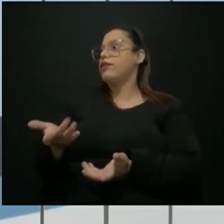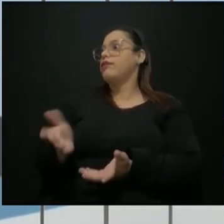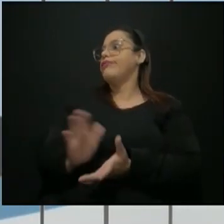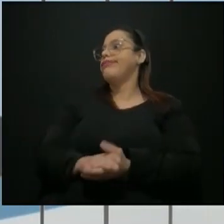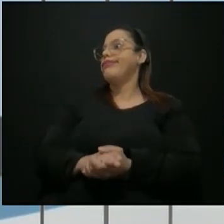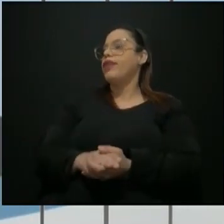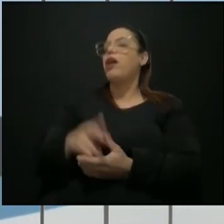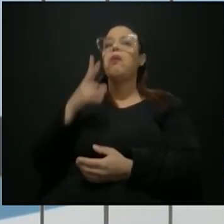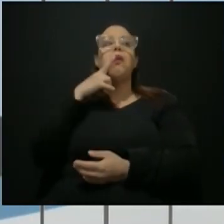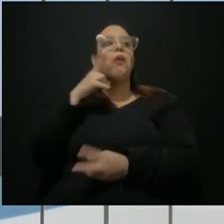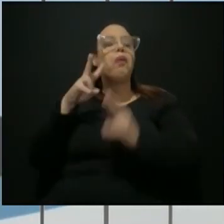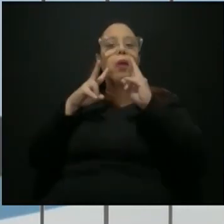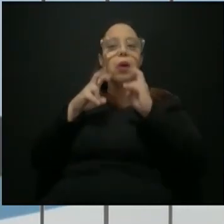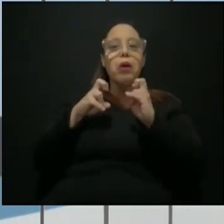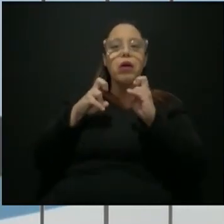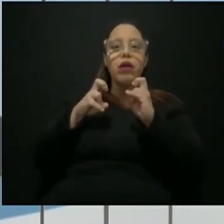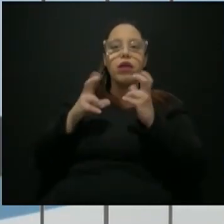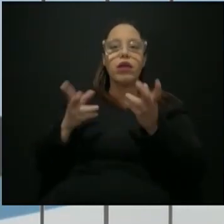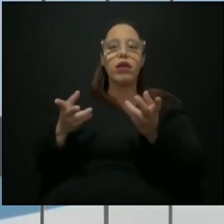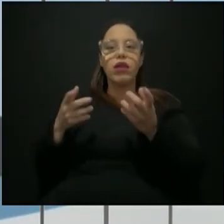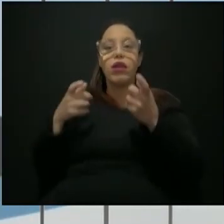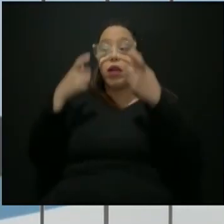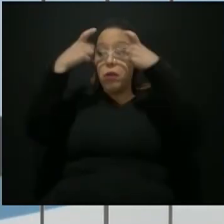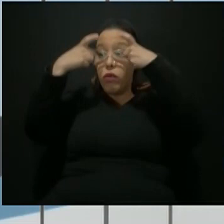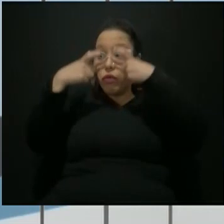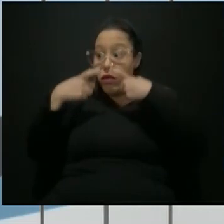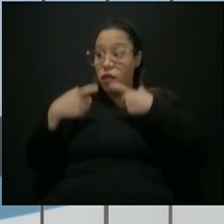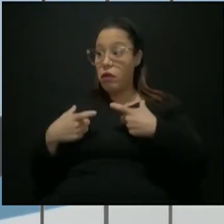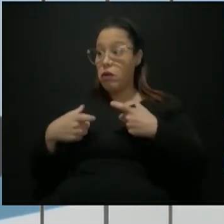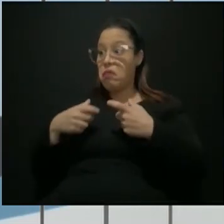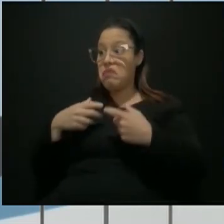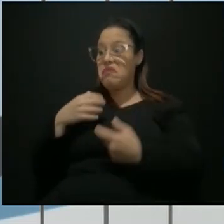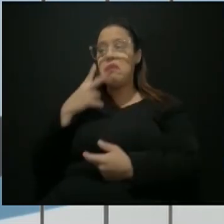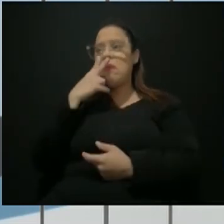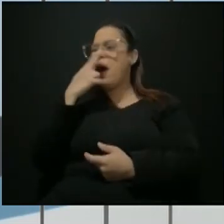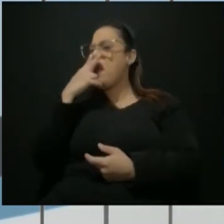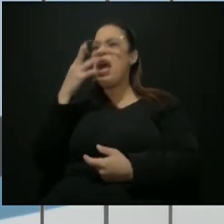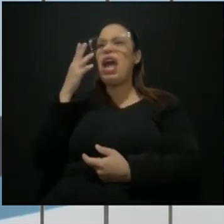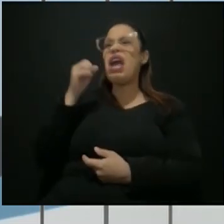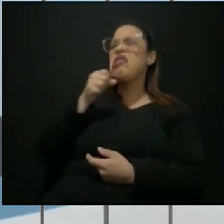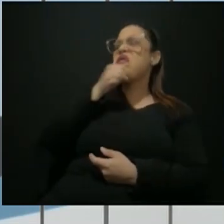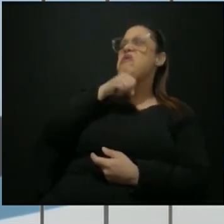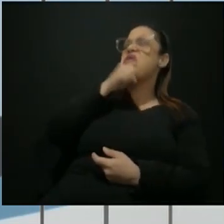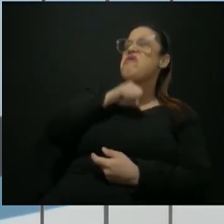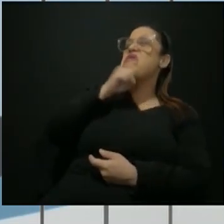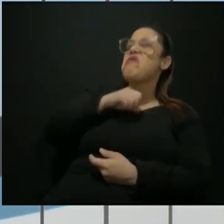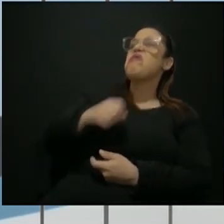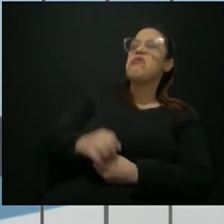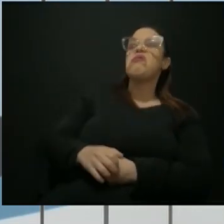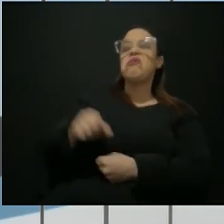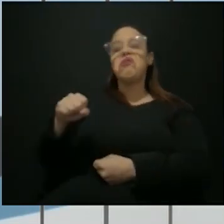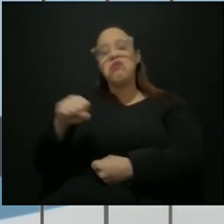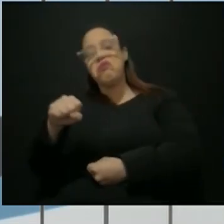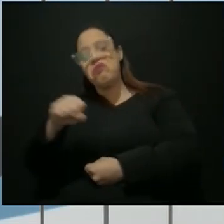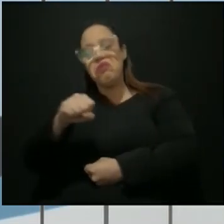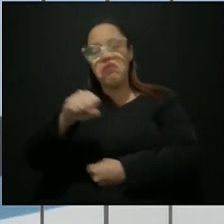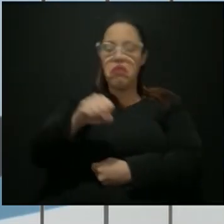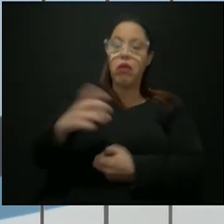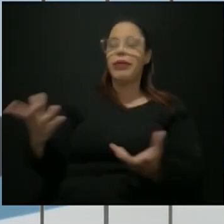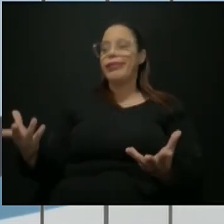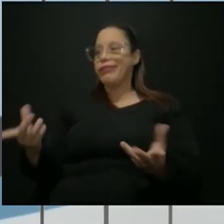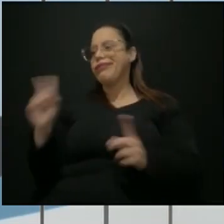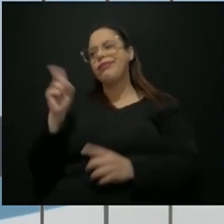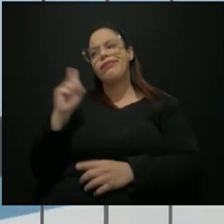tem 60 anos, mas não tem características físicas que revelam, né, essa idade. E aí as pessoas falam,